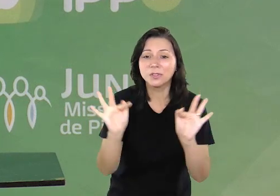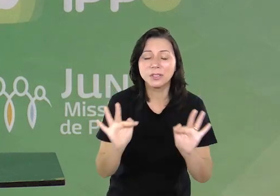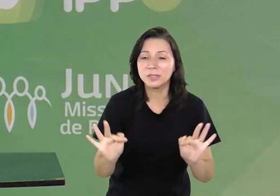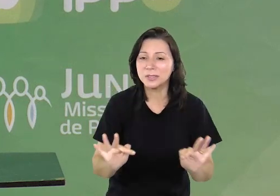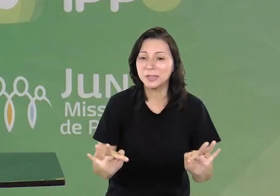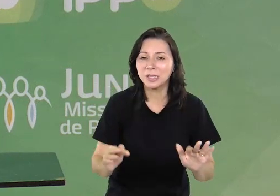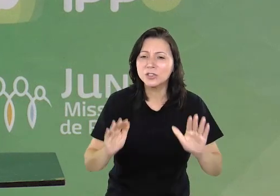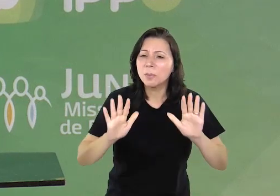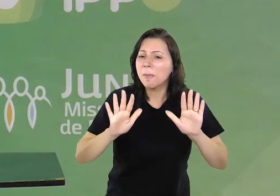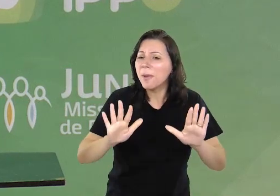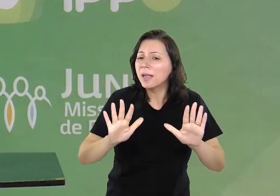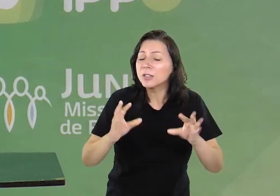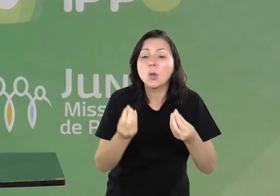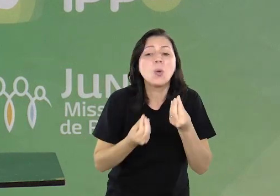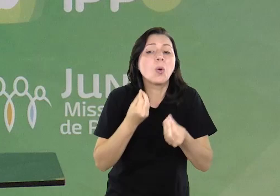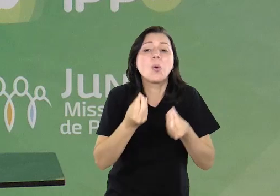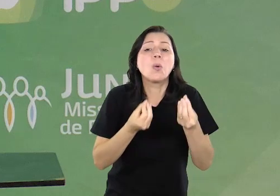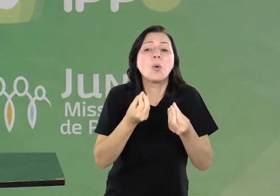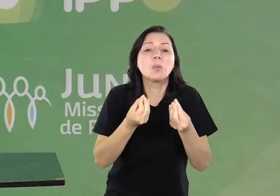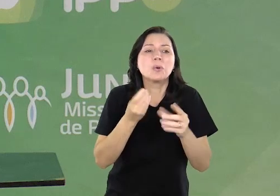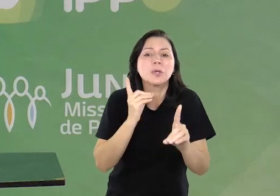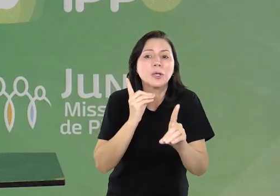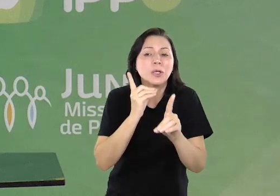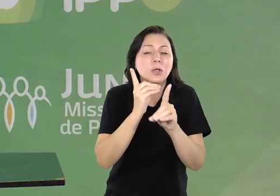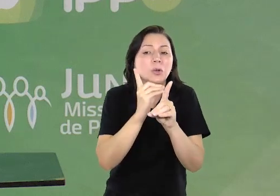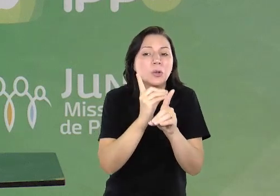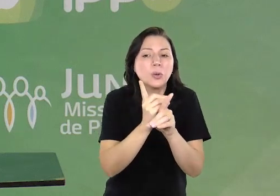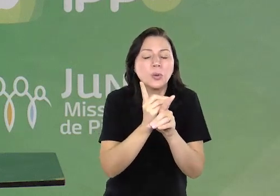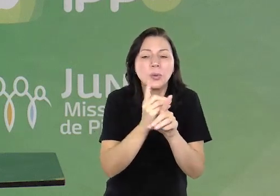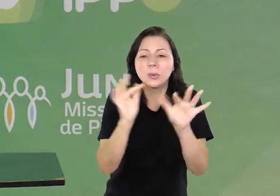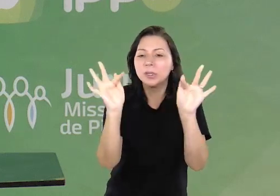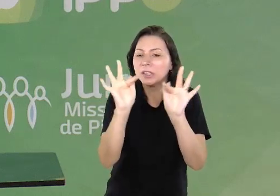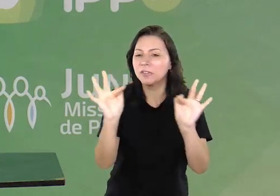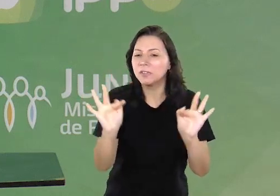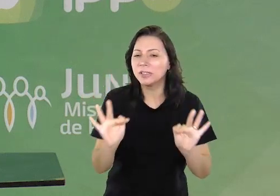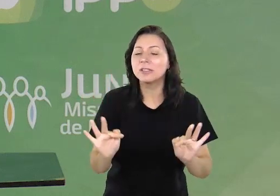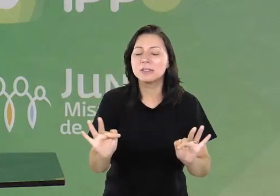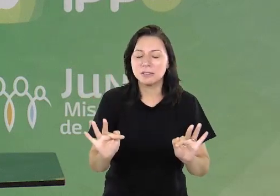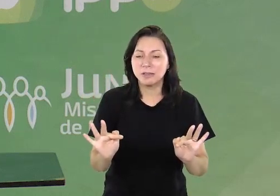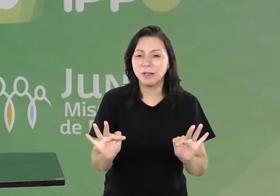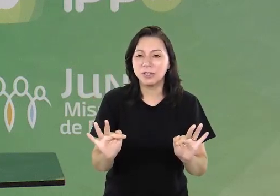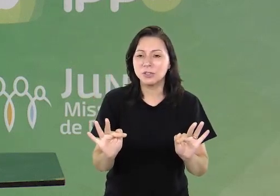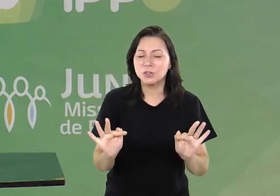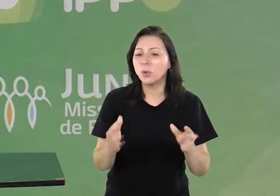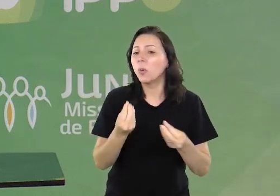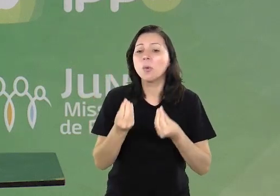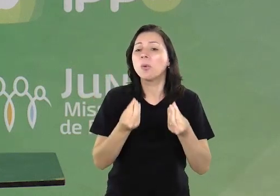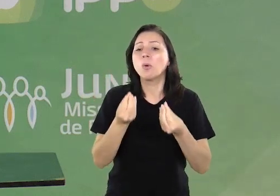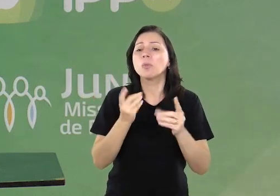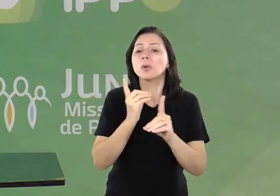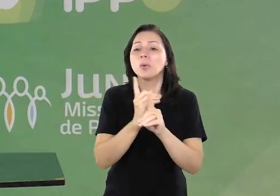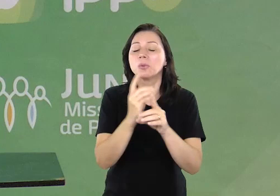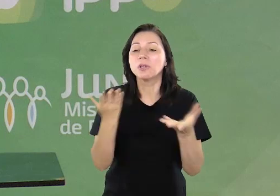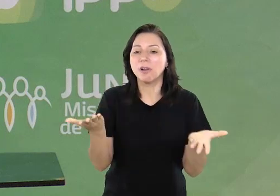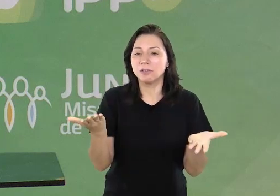Qual é o seu endereço Qual é a geografia onde você pode encontrar a felicidade